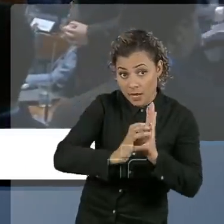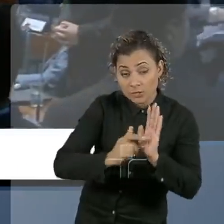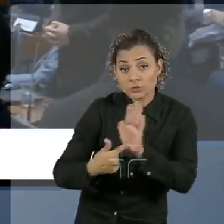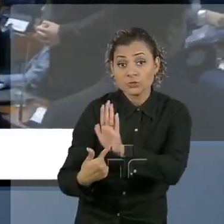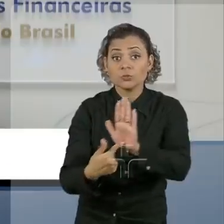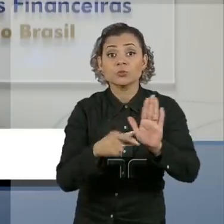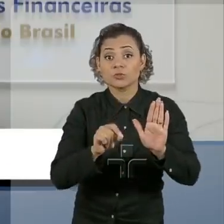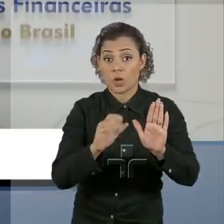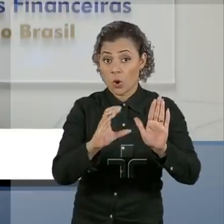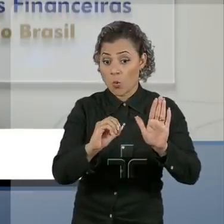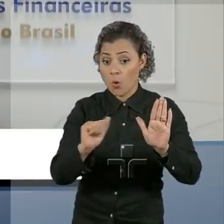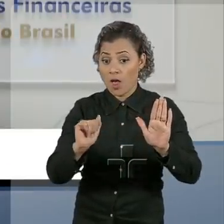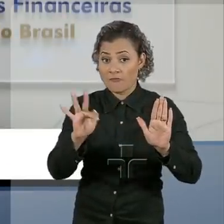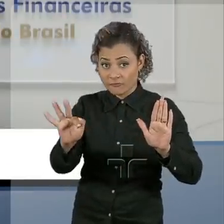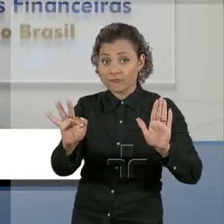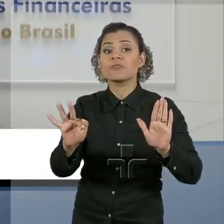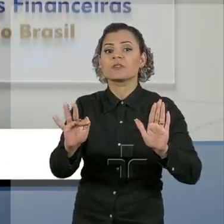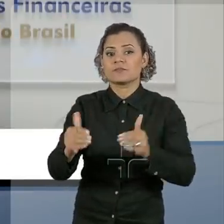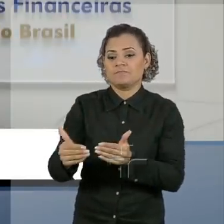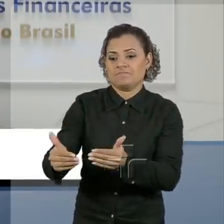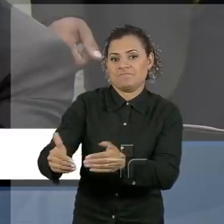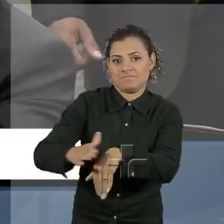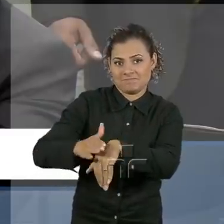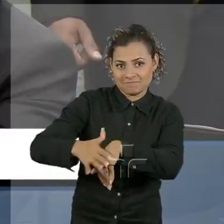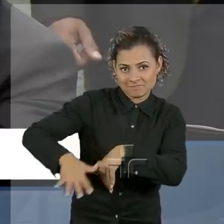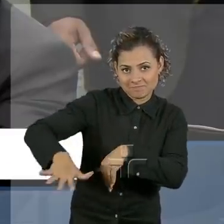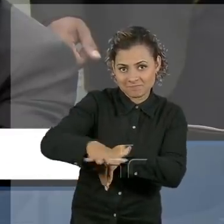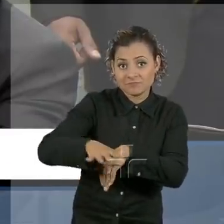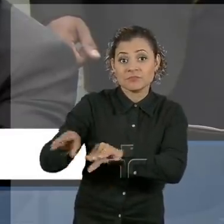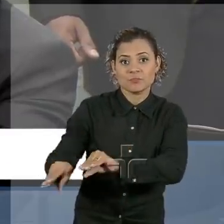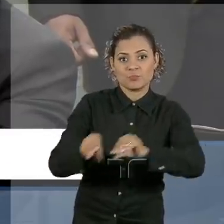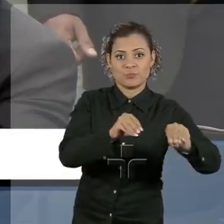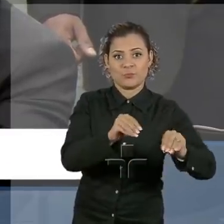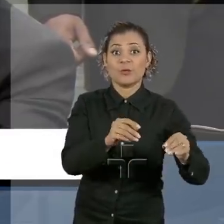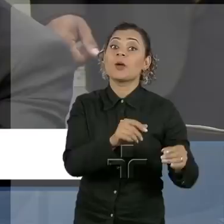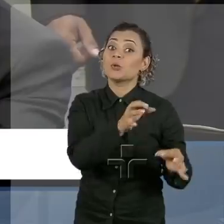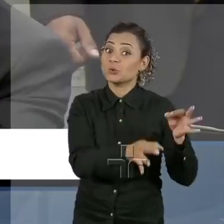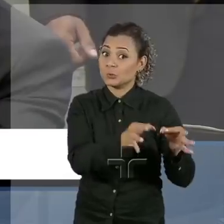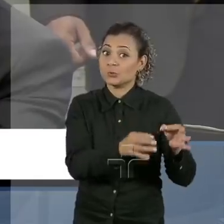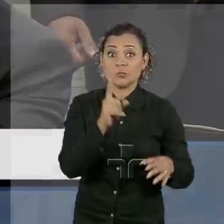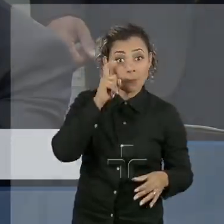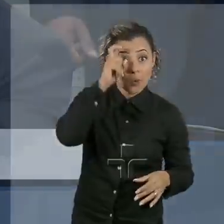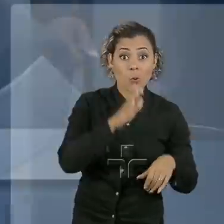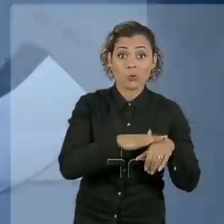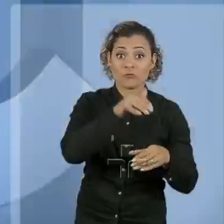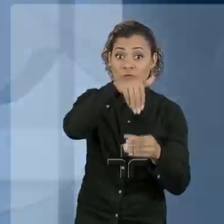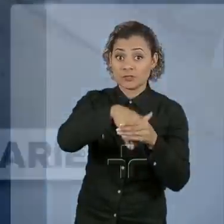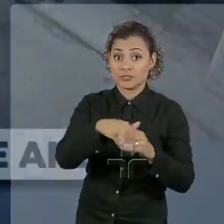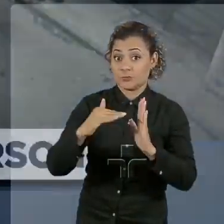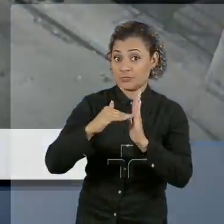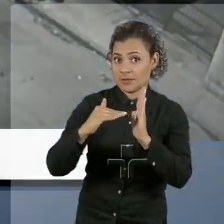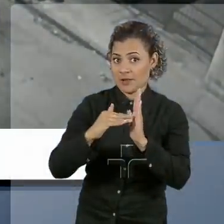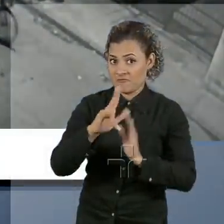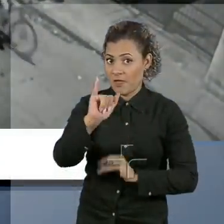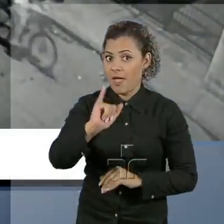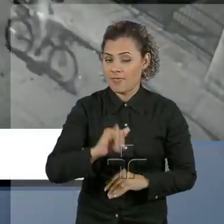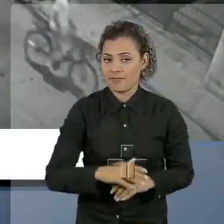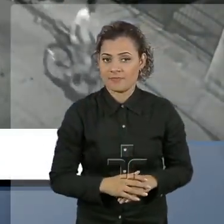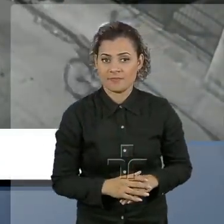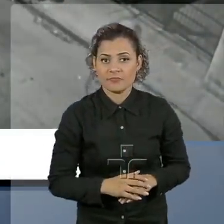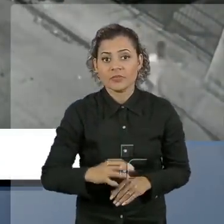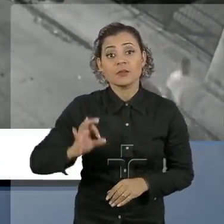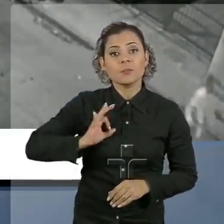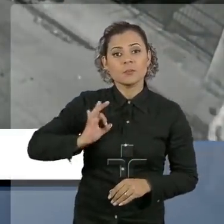o COAF, Conselho de Operações Financeiras, a Sérgio Moro na votação do Senado. Relatório da